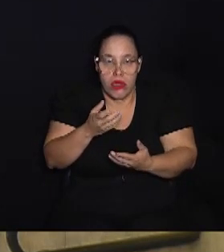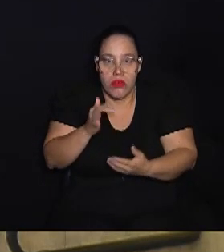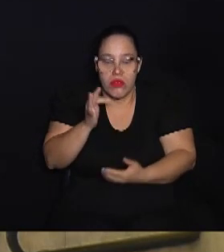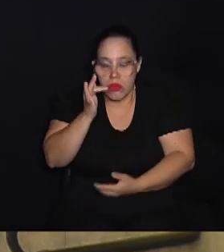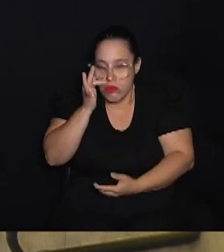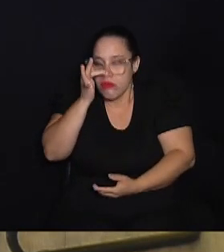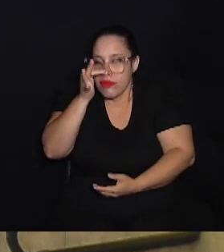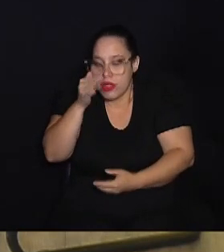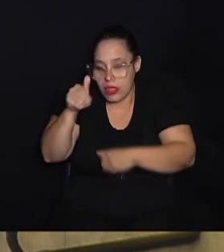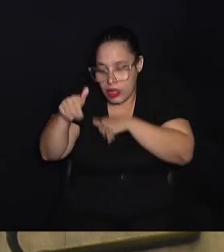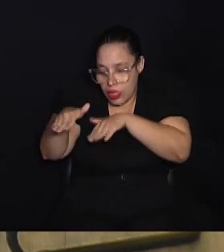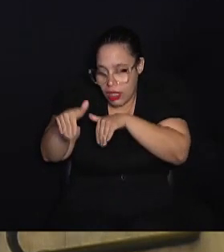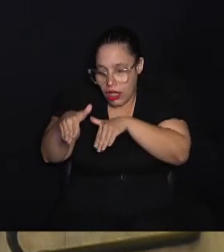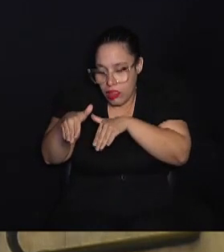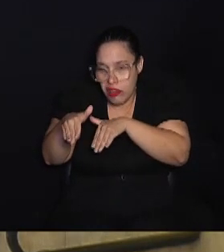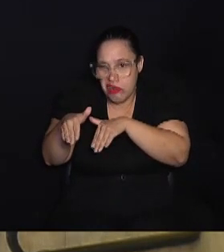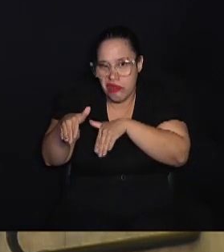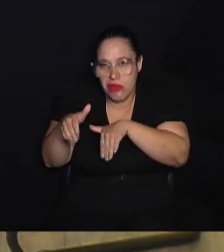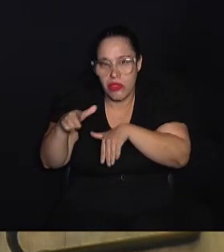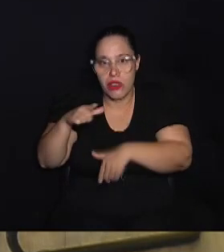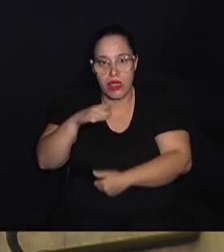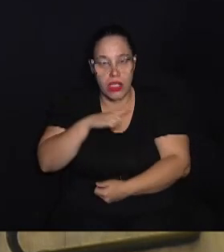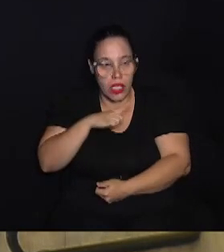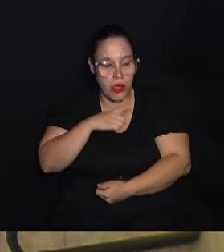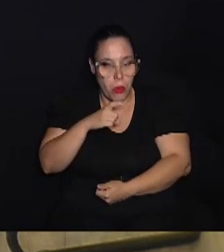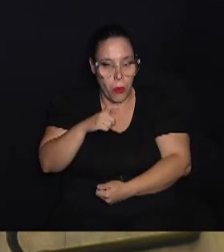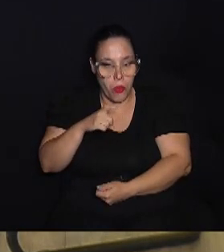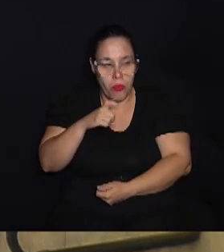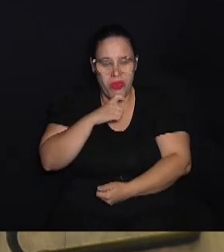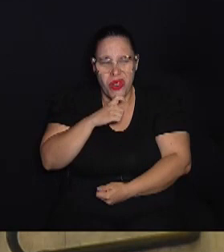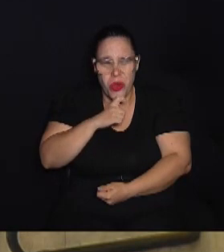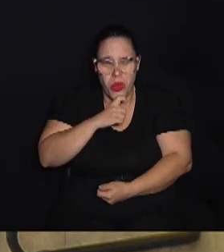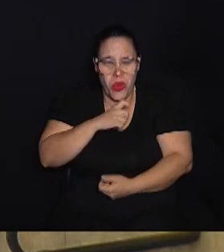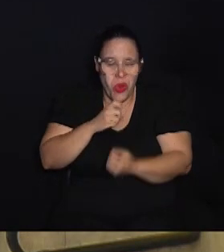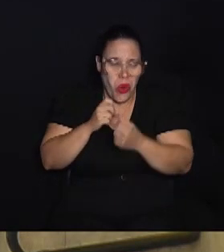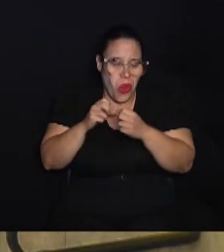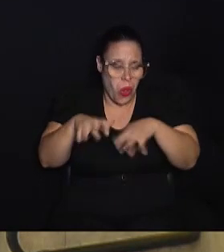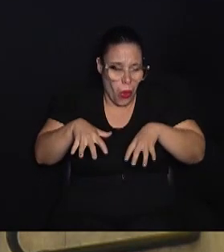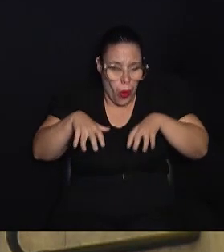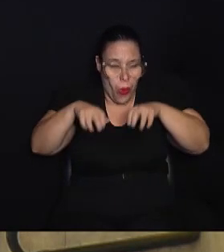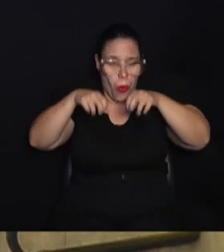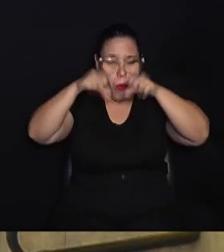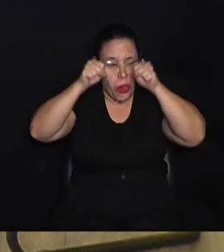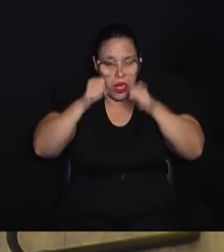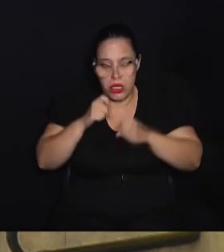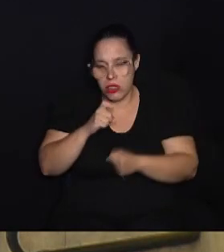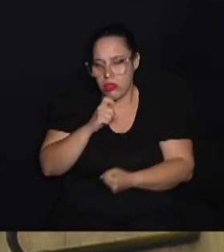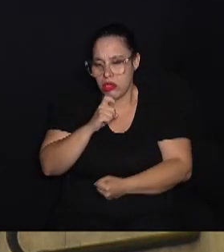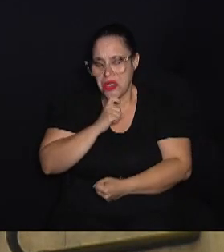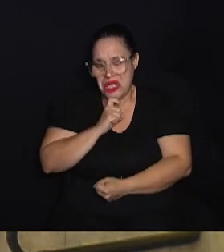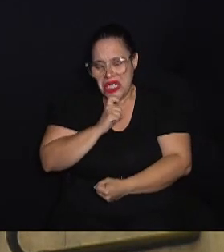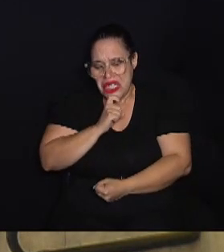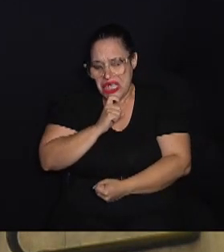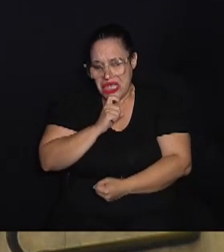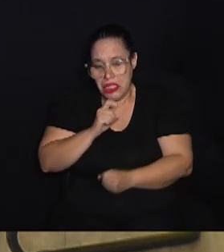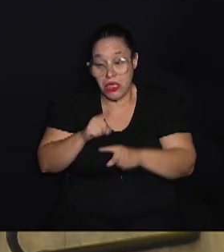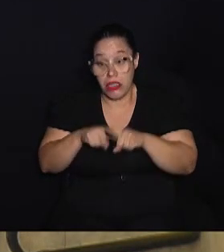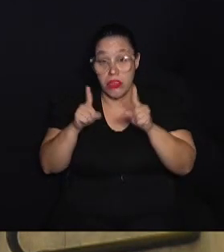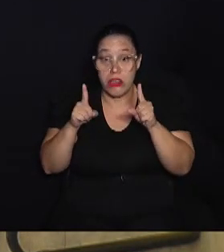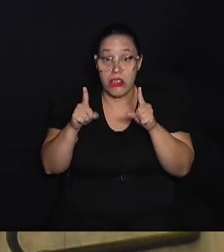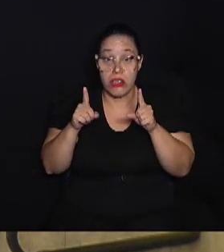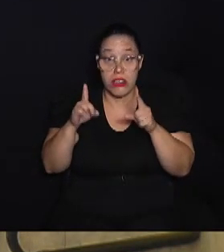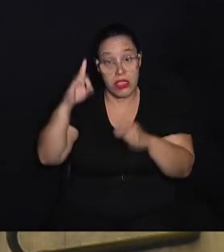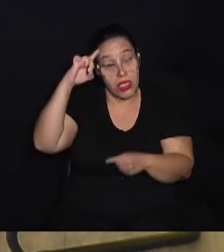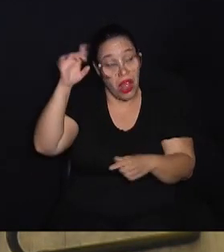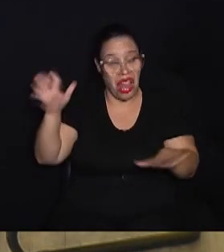em setembro, mas a gente teve um inverno seco, um inverno com dias muito frios, mas também com dias